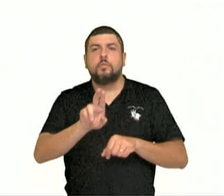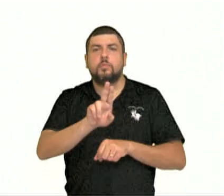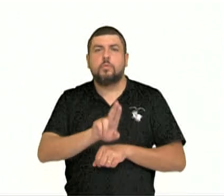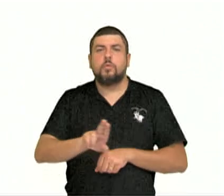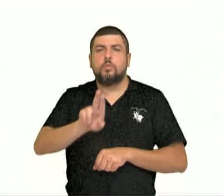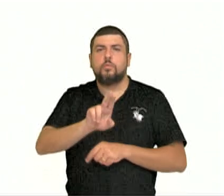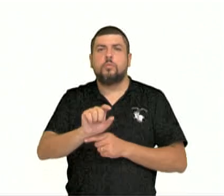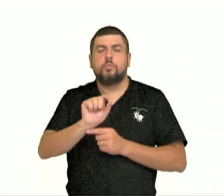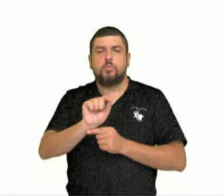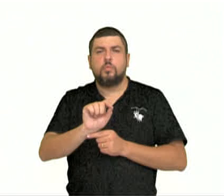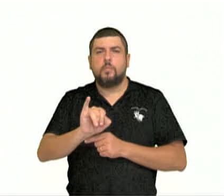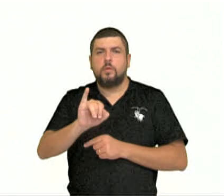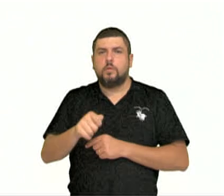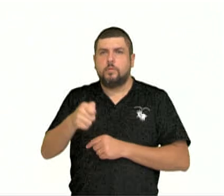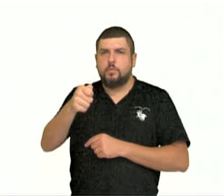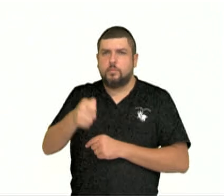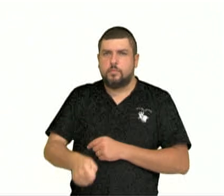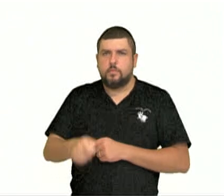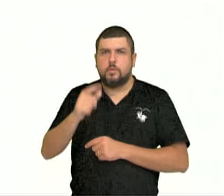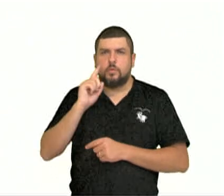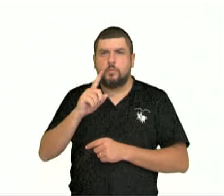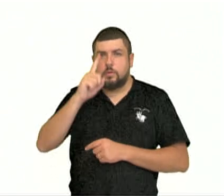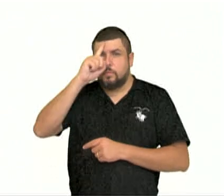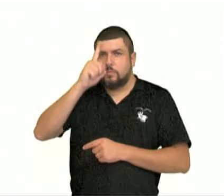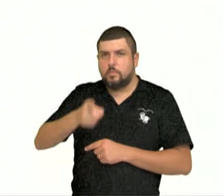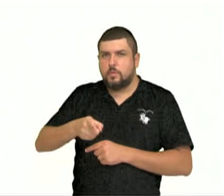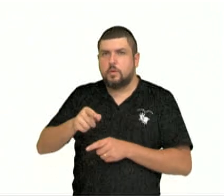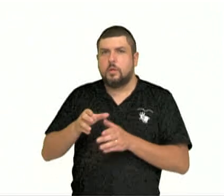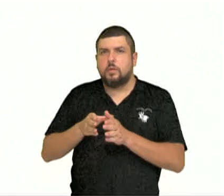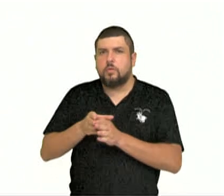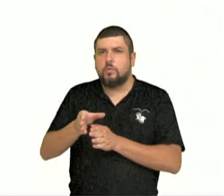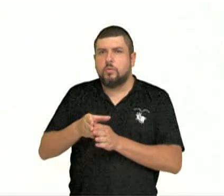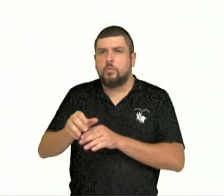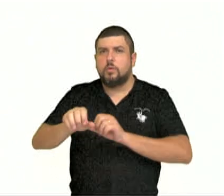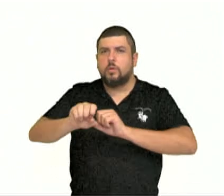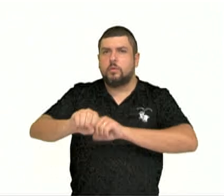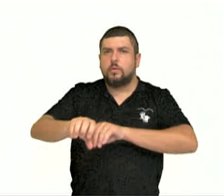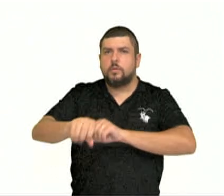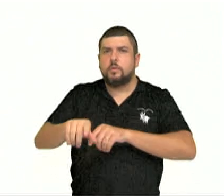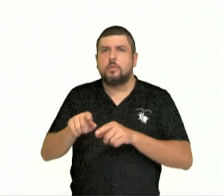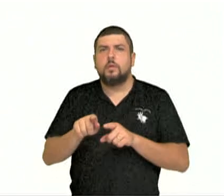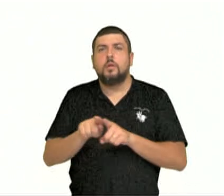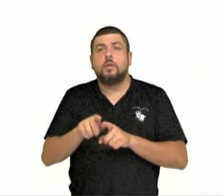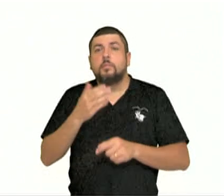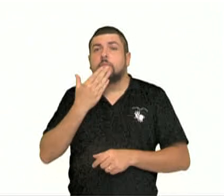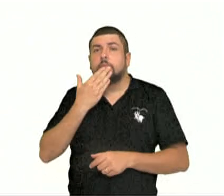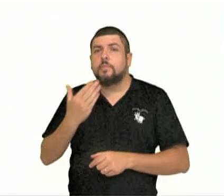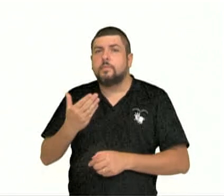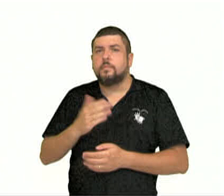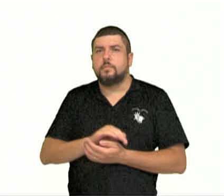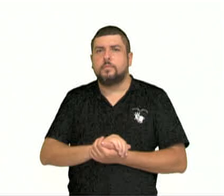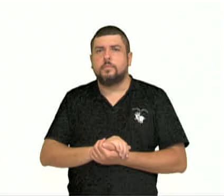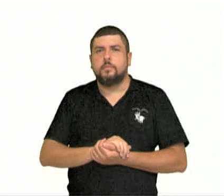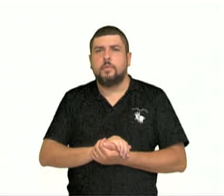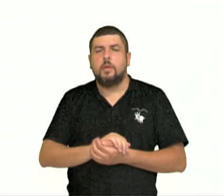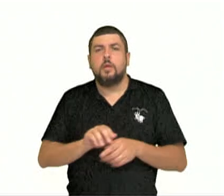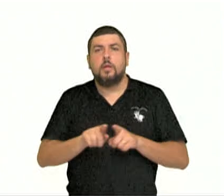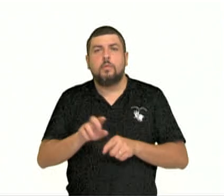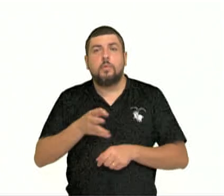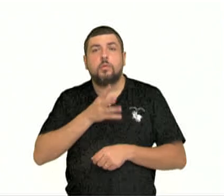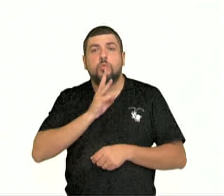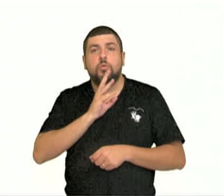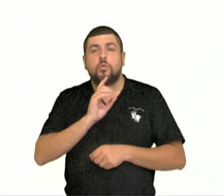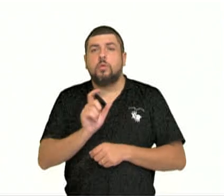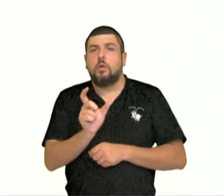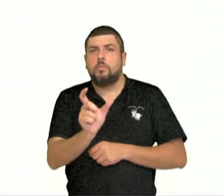dar ordens, conselhos, instruções e para pedir algo. Conhecemos o modo imperativo negativo e